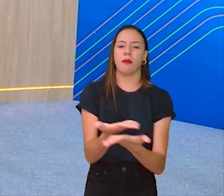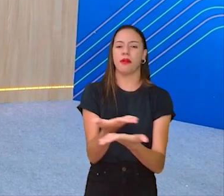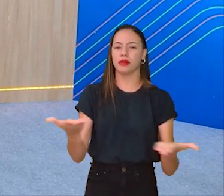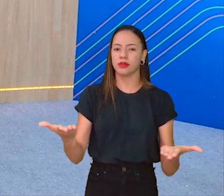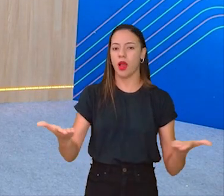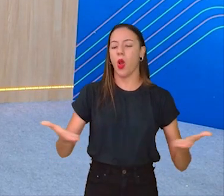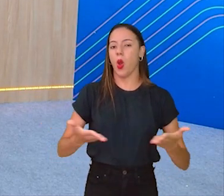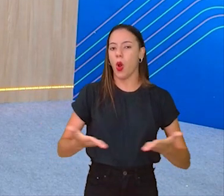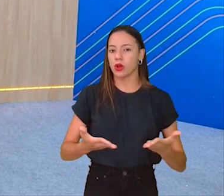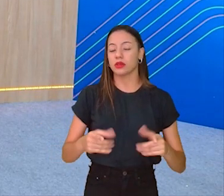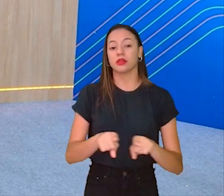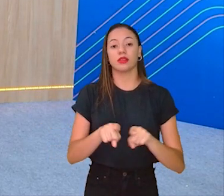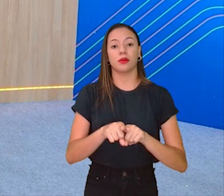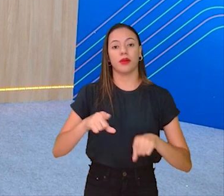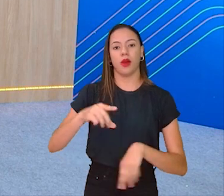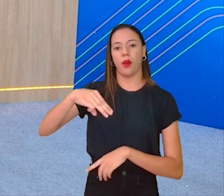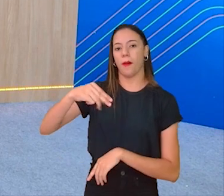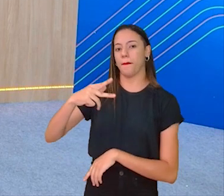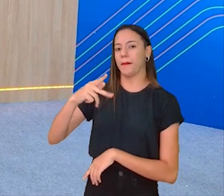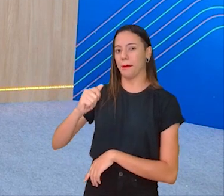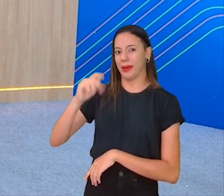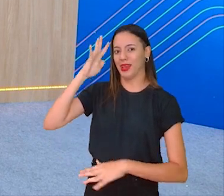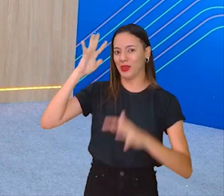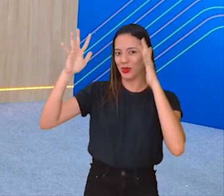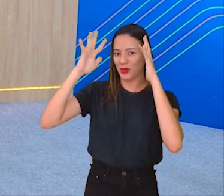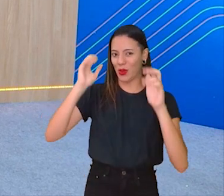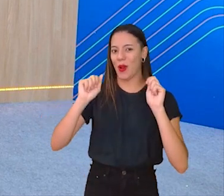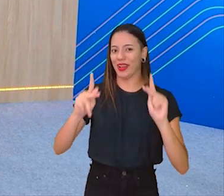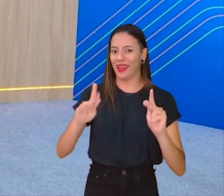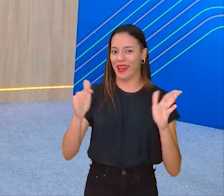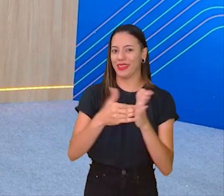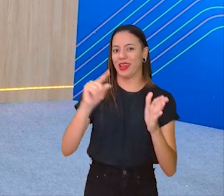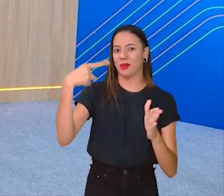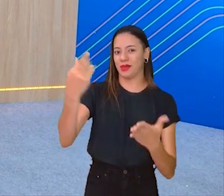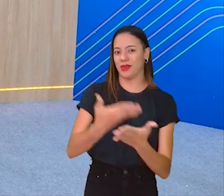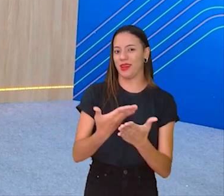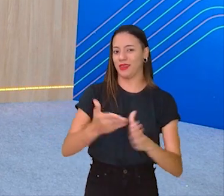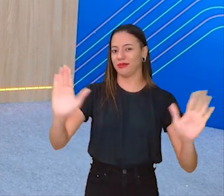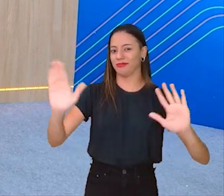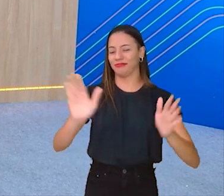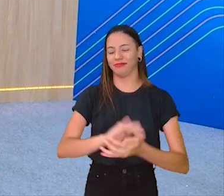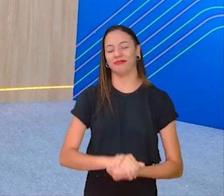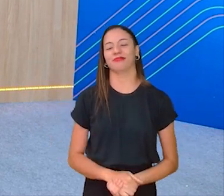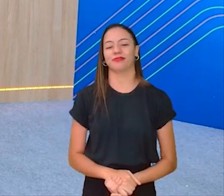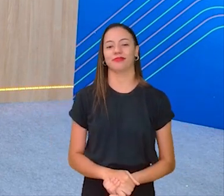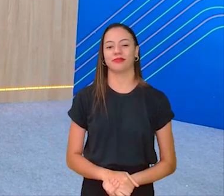Contamos aí com esses mapas dos sonhos, beleza? Até a próxima aula. Tchau, tchau.